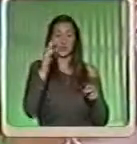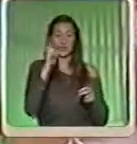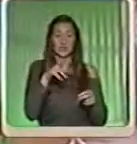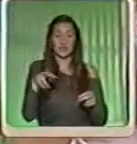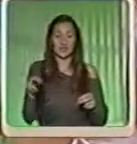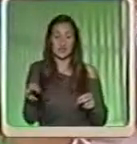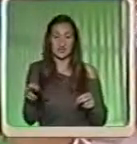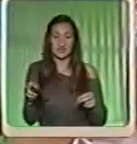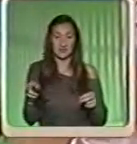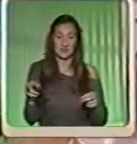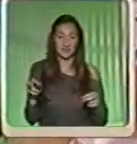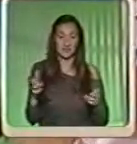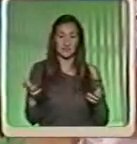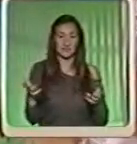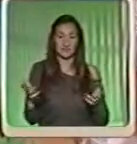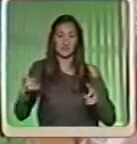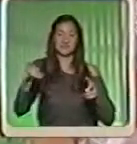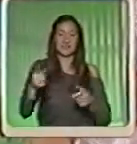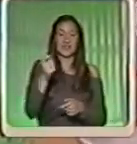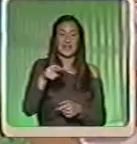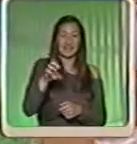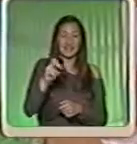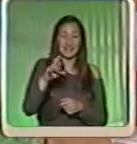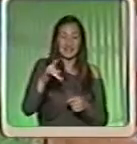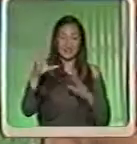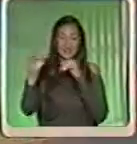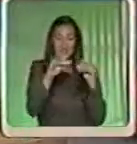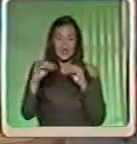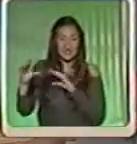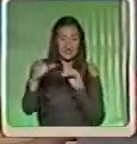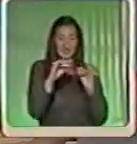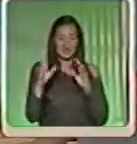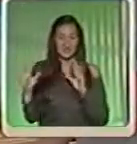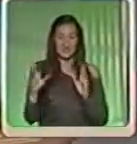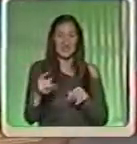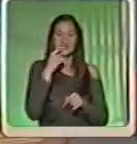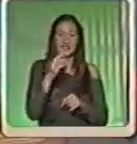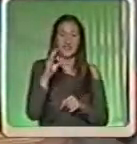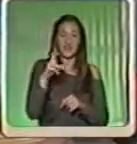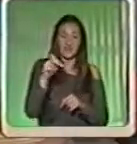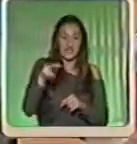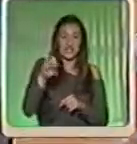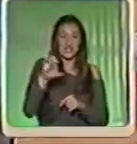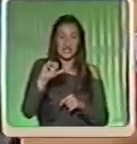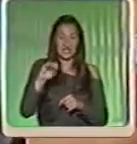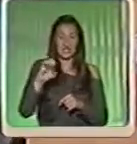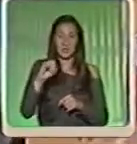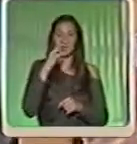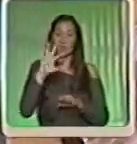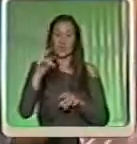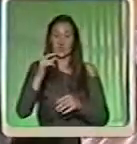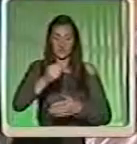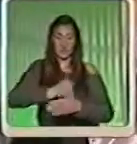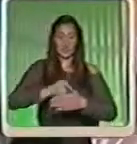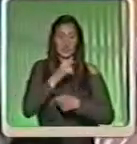próximo fim de semana. A Encarnação está ali na conversa. Não, aqui a dizer que o Francisco, quando fez este pão de ralo, disse logo, é para a Cristina.